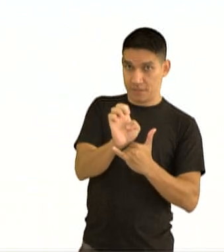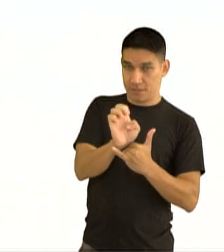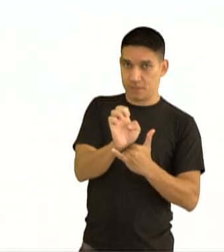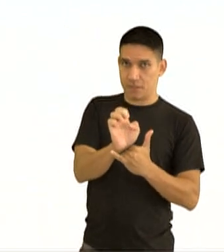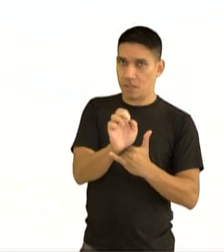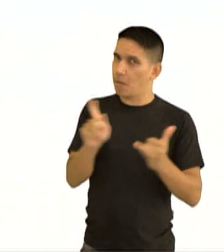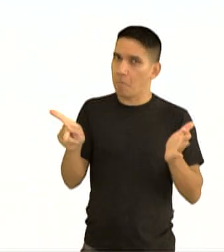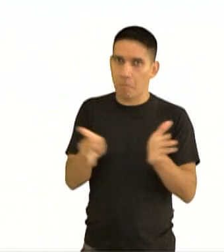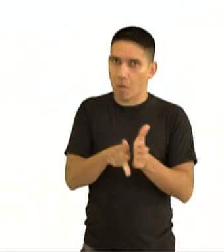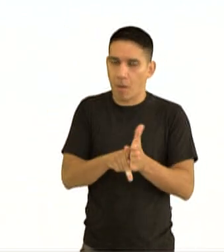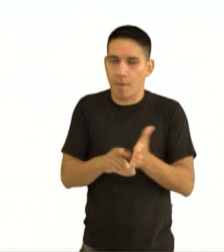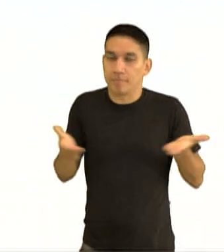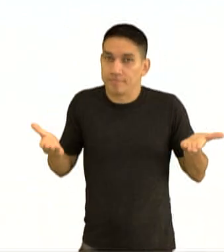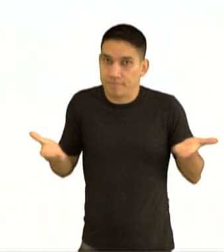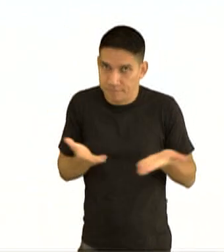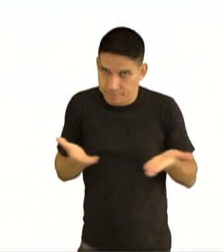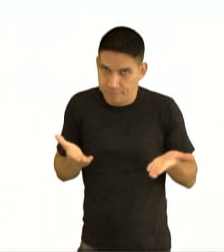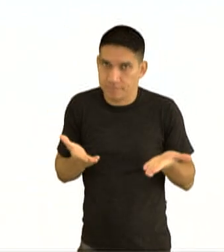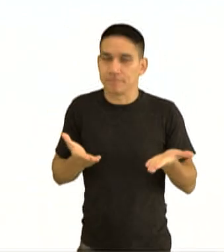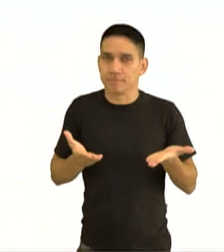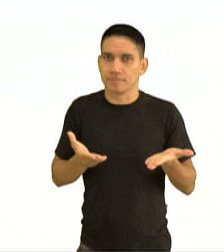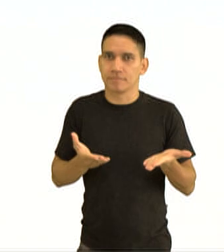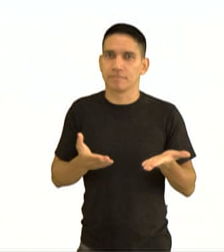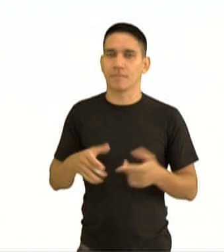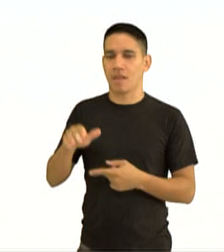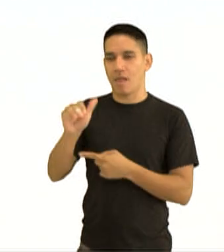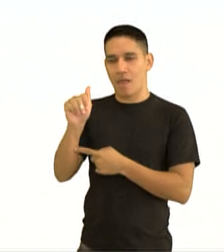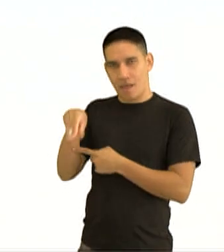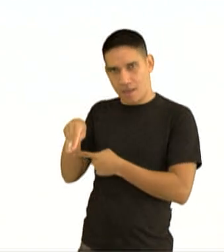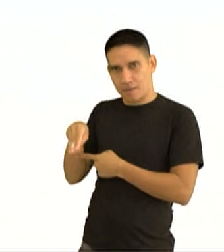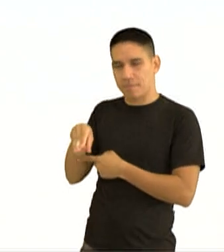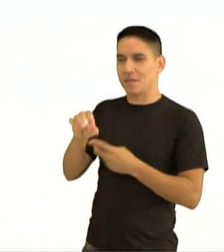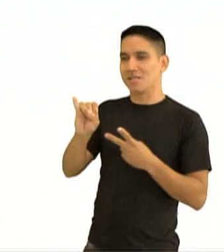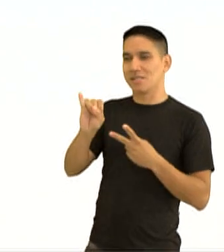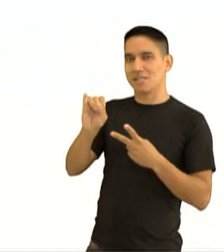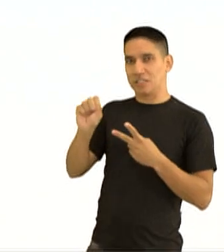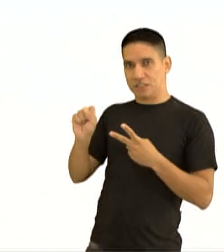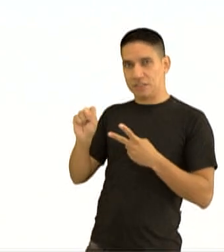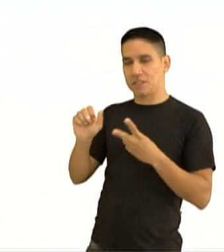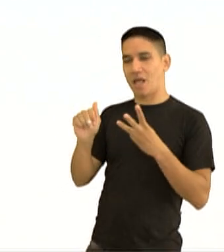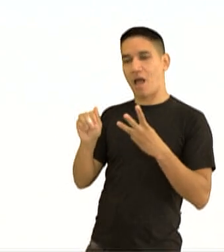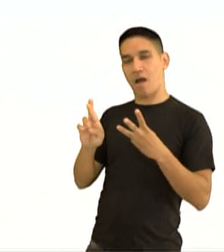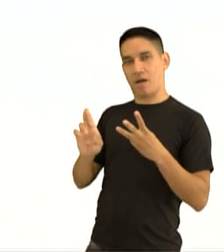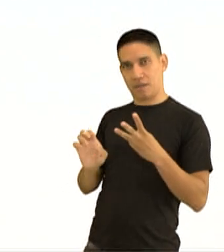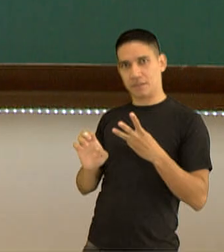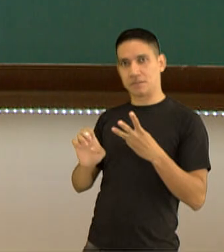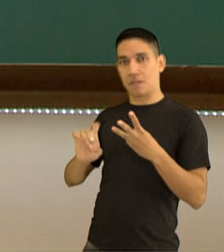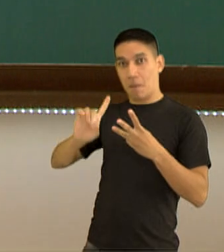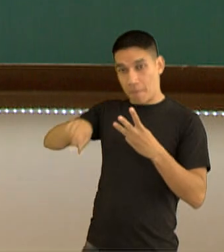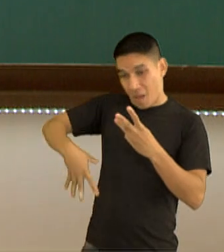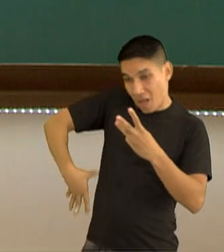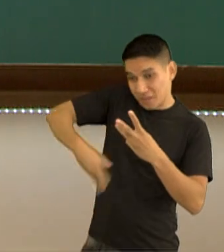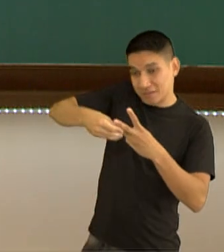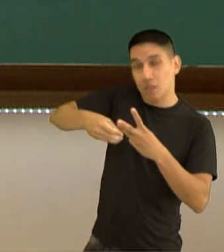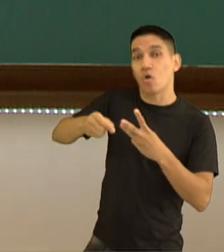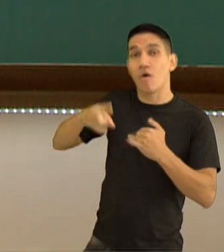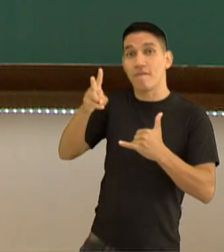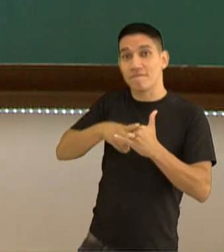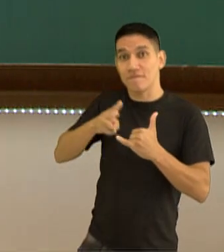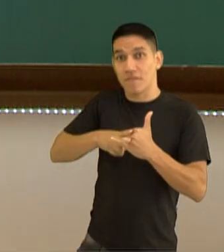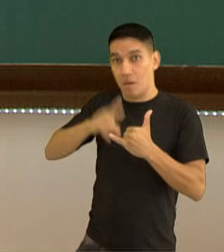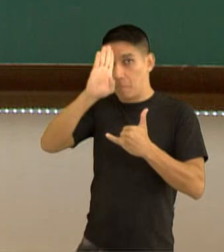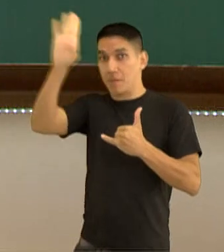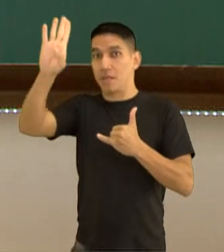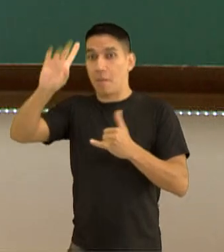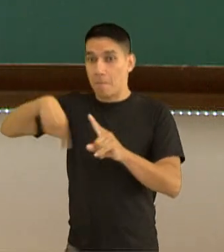na forma do presente, am, is, are, e o verbo principal com o acréscimo do ing.